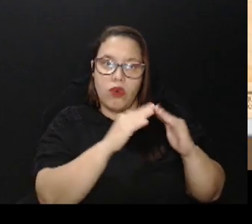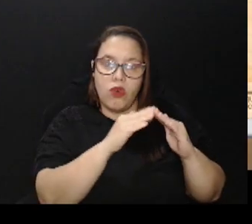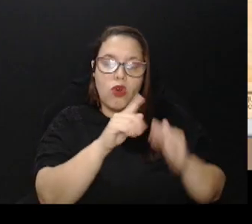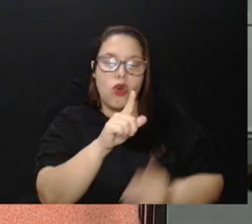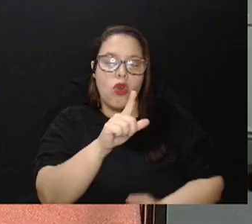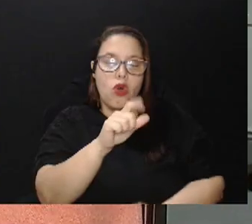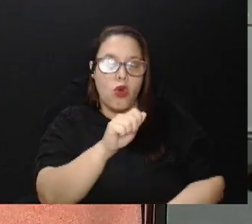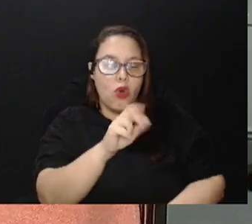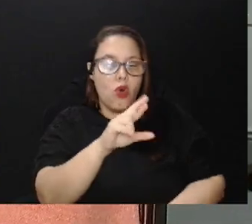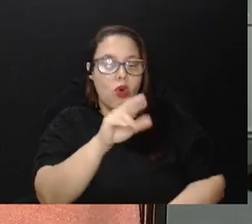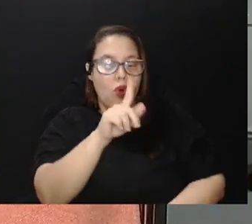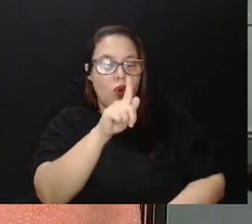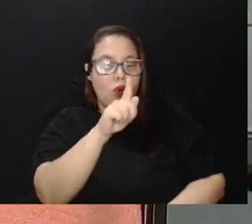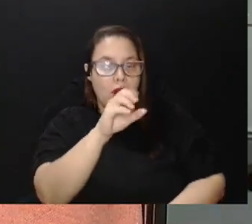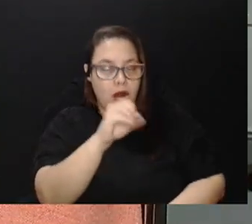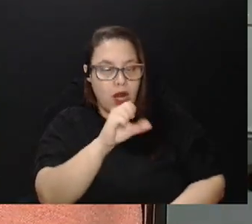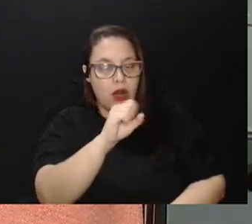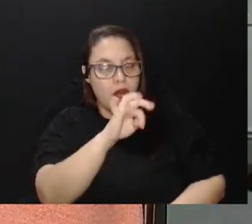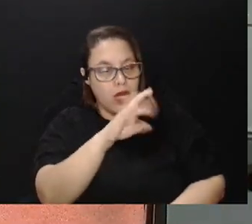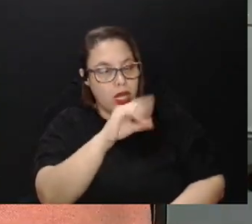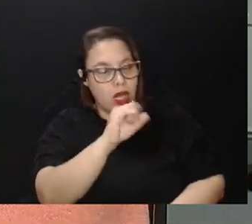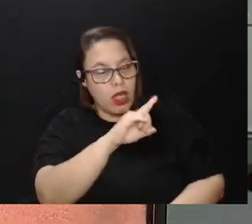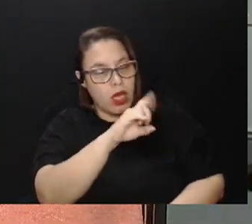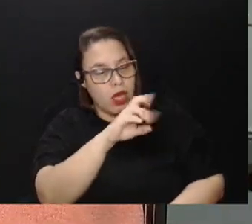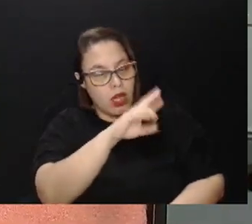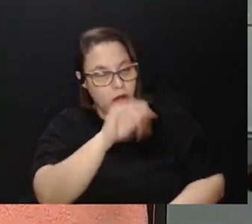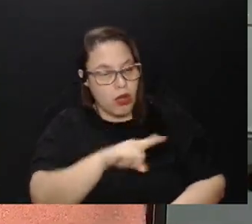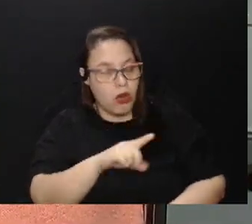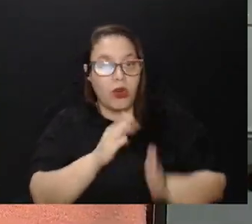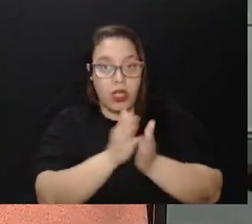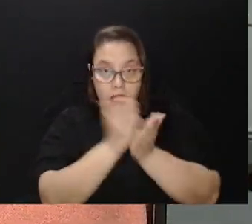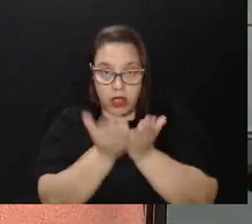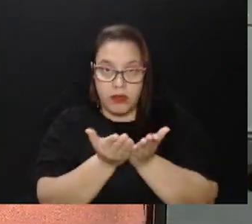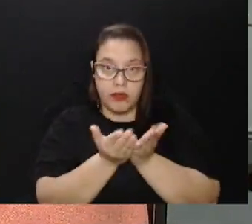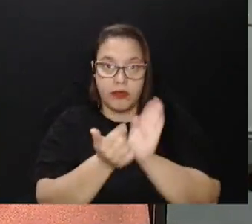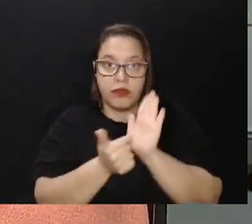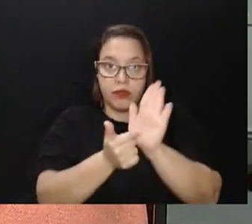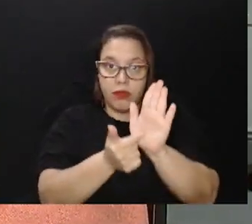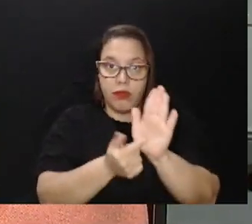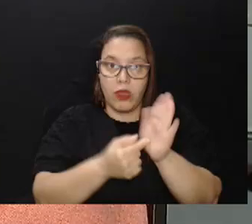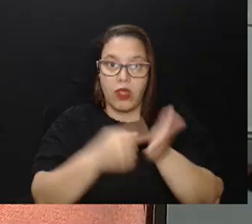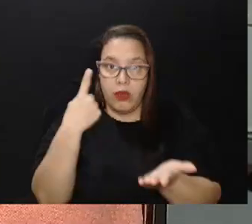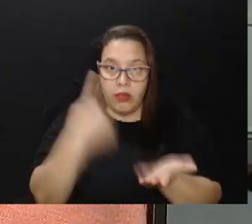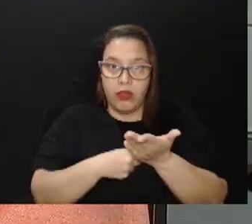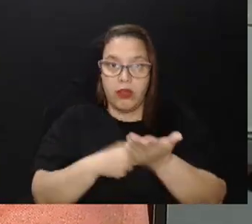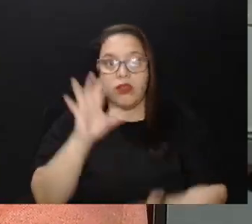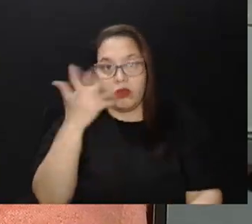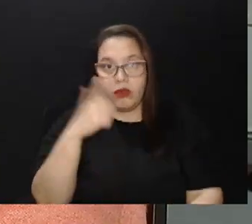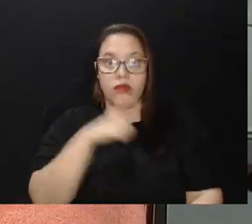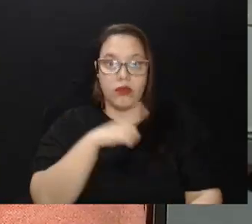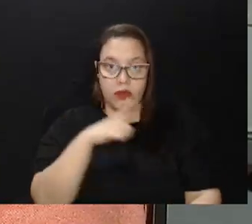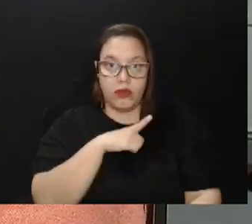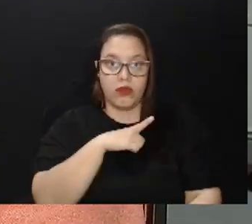E esse documento, esse livro, né, ele comprova que de fato existiu essa